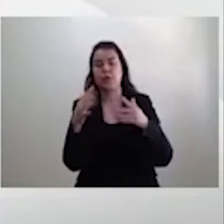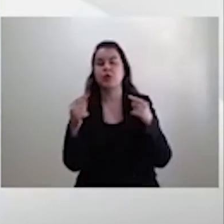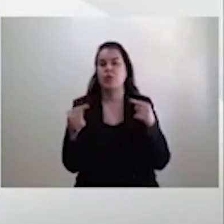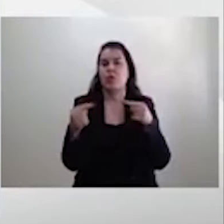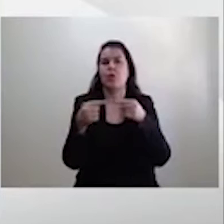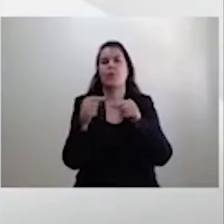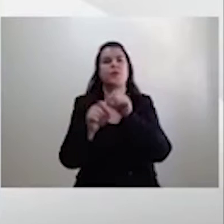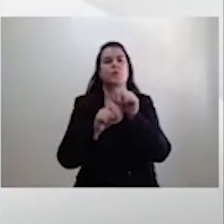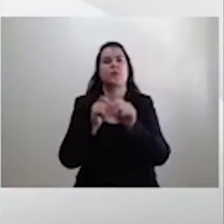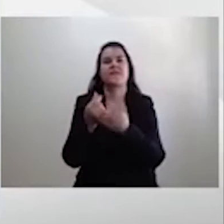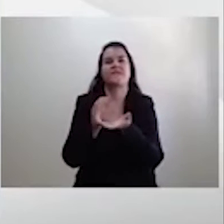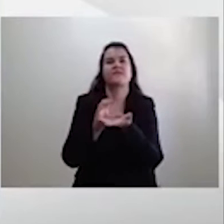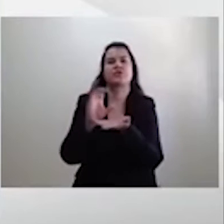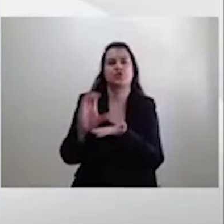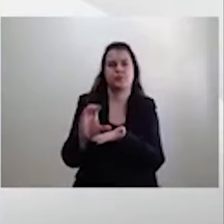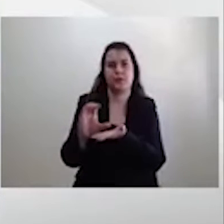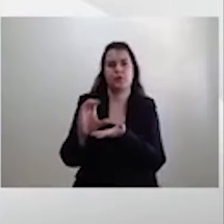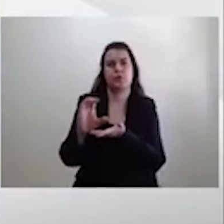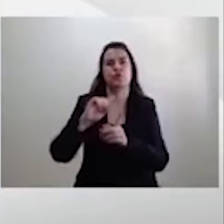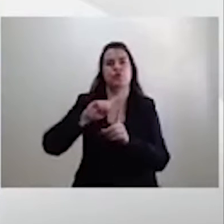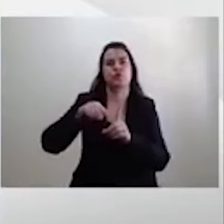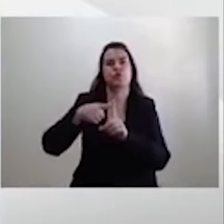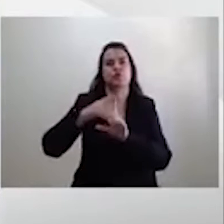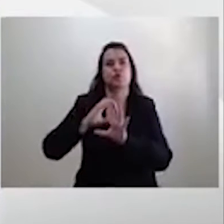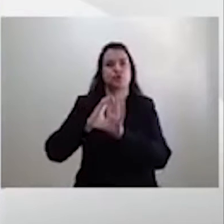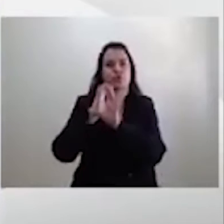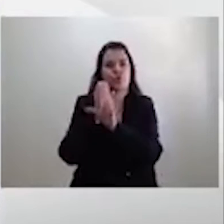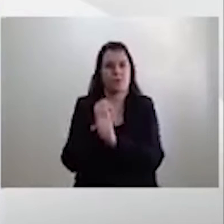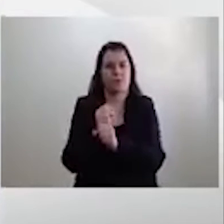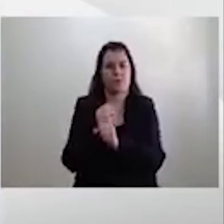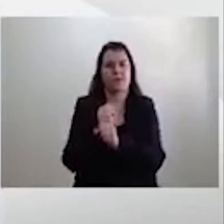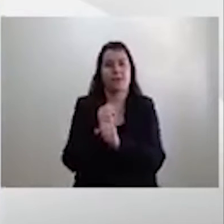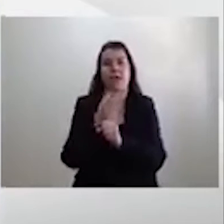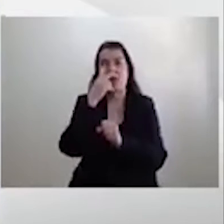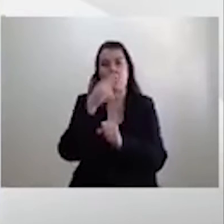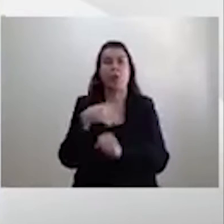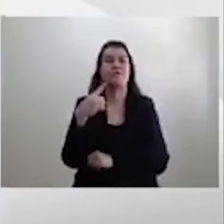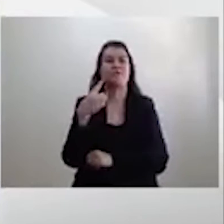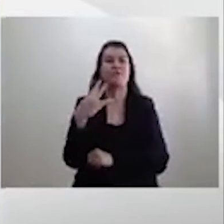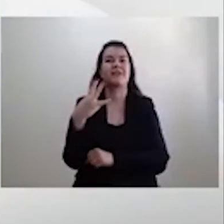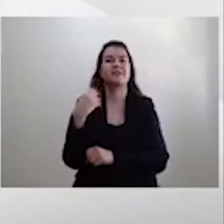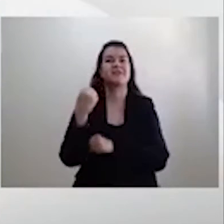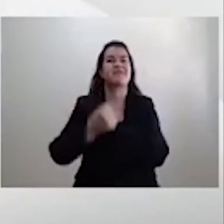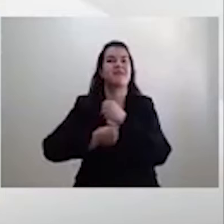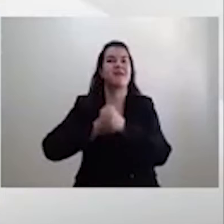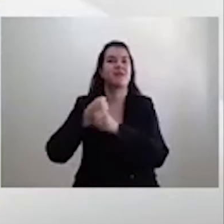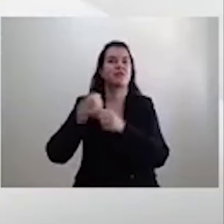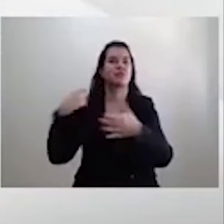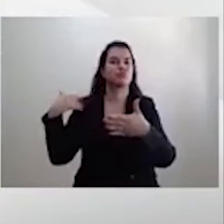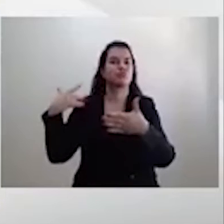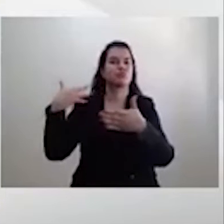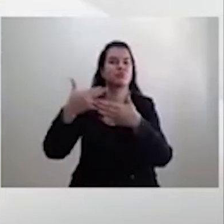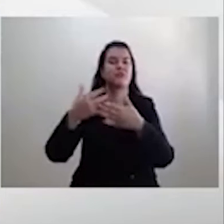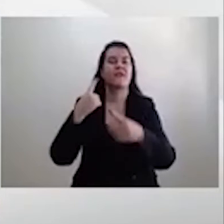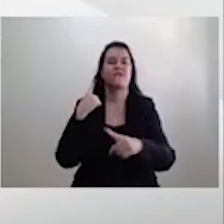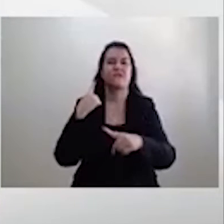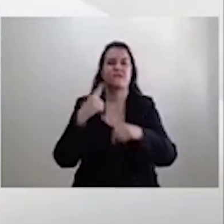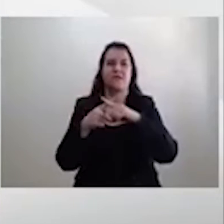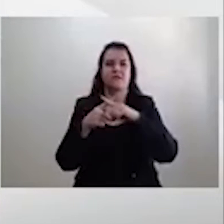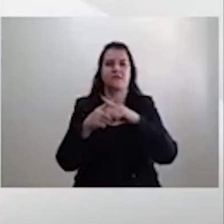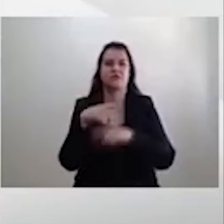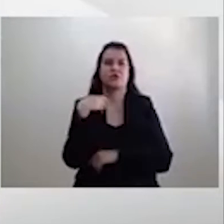investimento feito somado dos últimos 13 anos multiplicado por 2. Ou